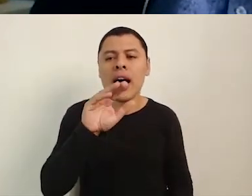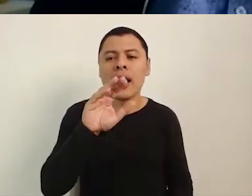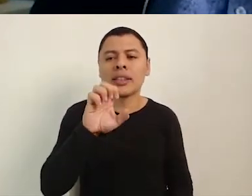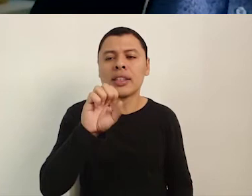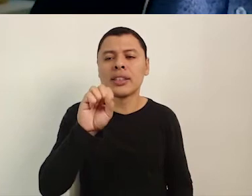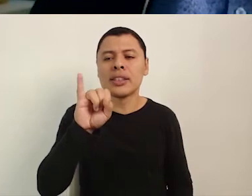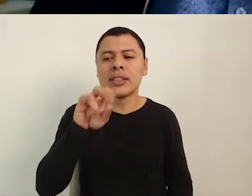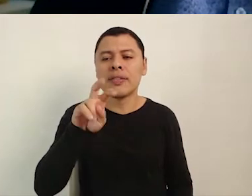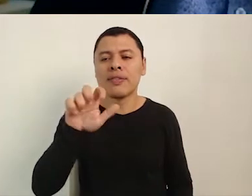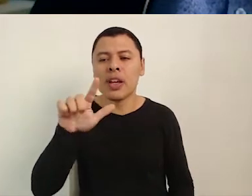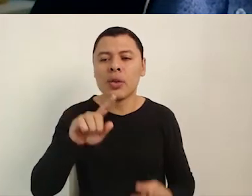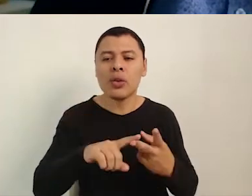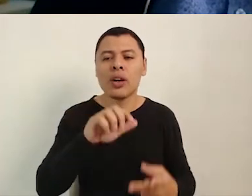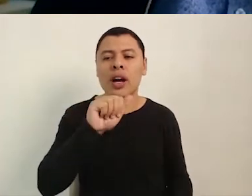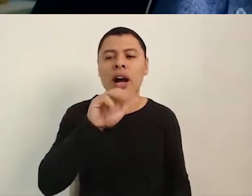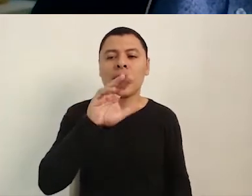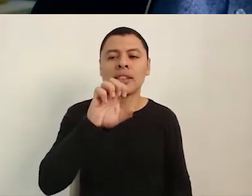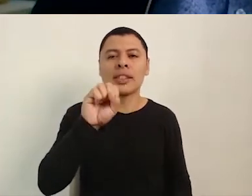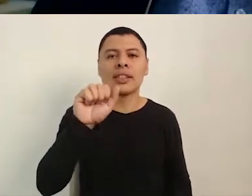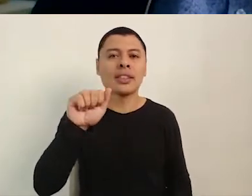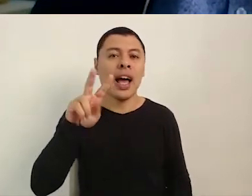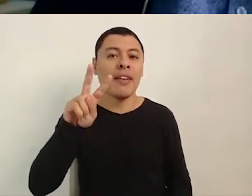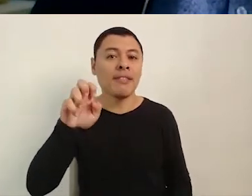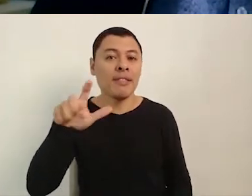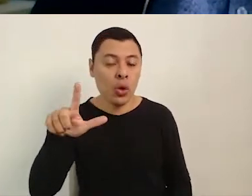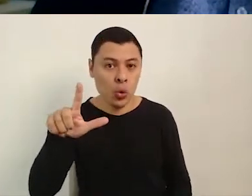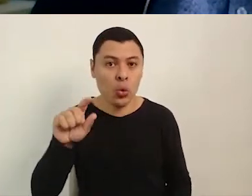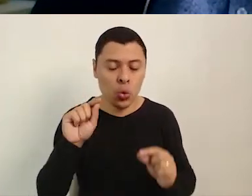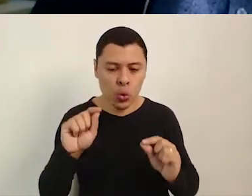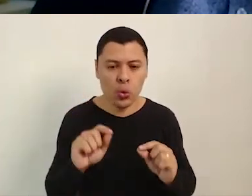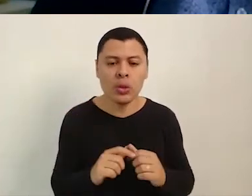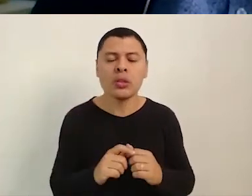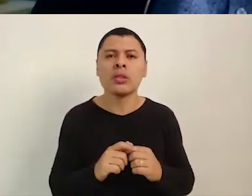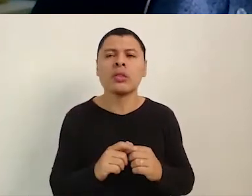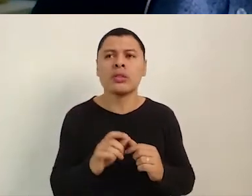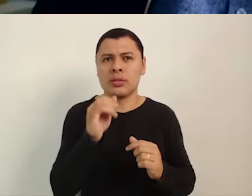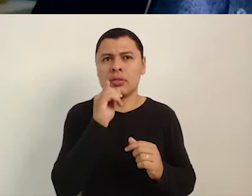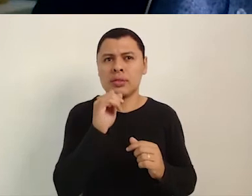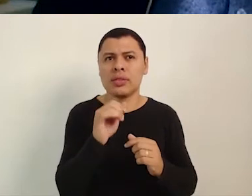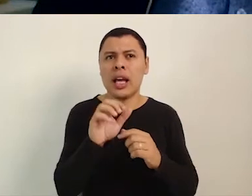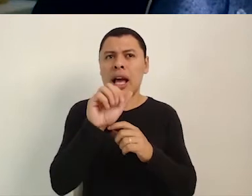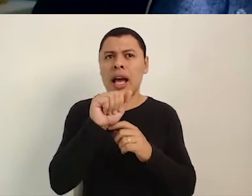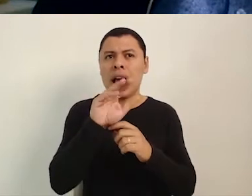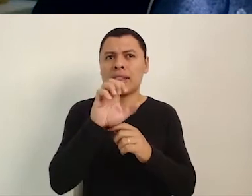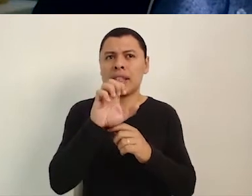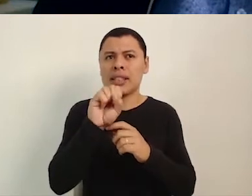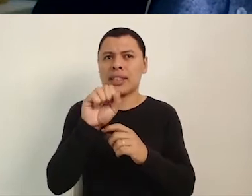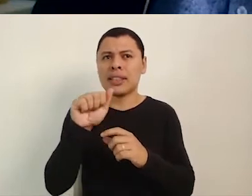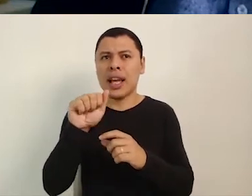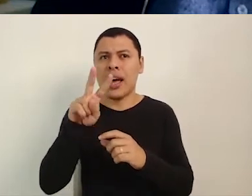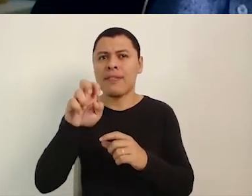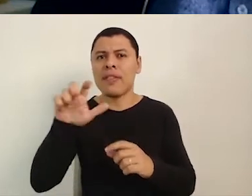Enquanto a Gabi está vendo ali, vou só dar uma brifada nisso. O que a gente fala sobre sites que são acessáveis,